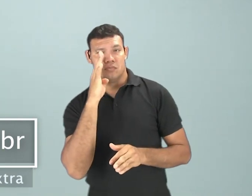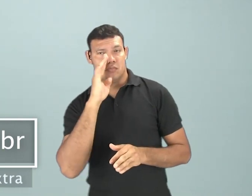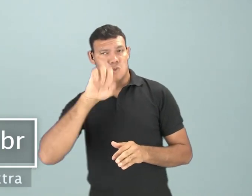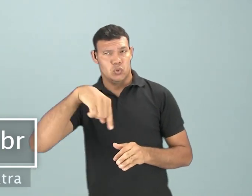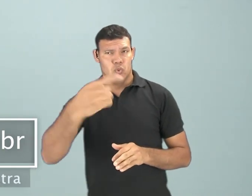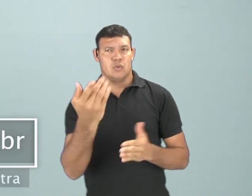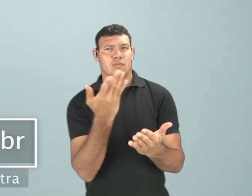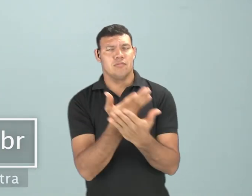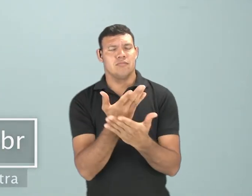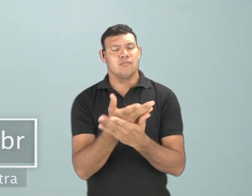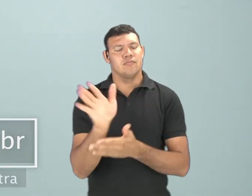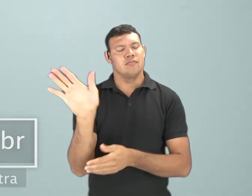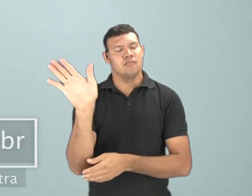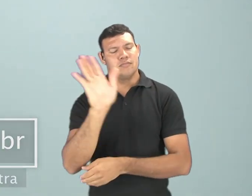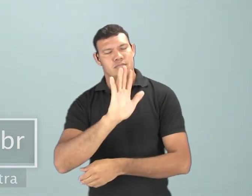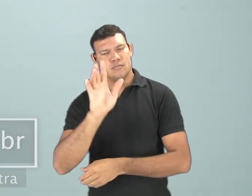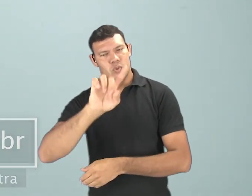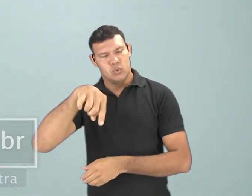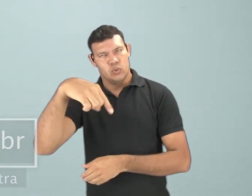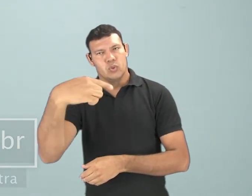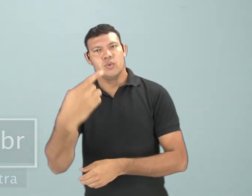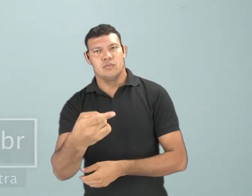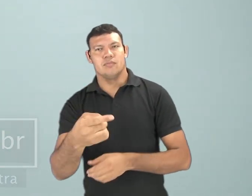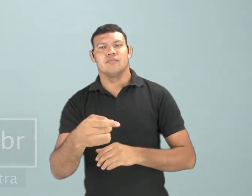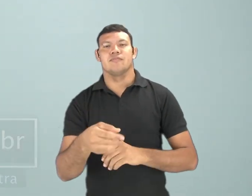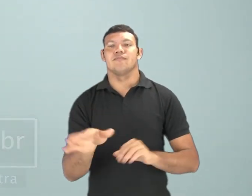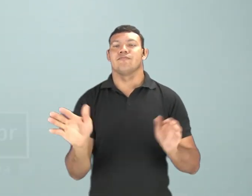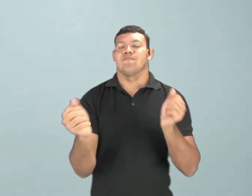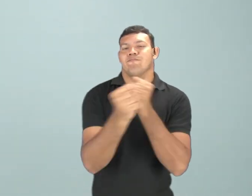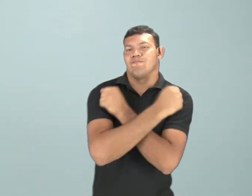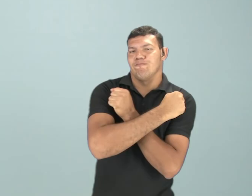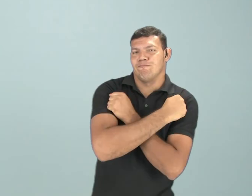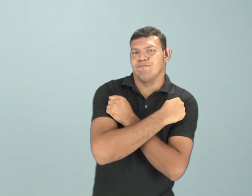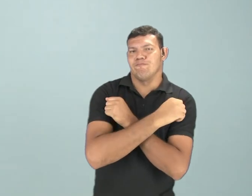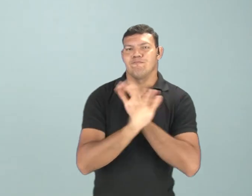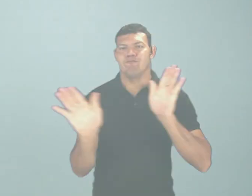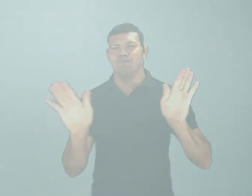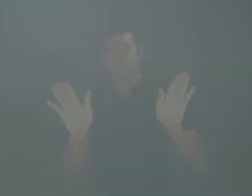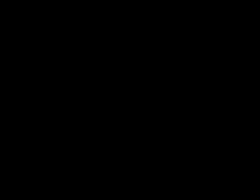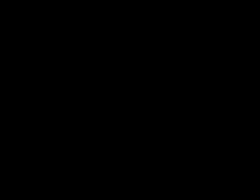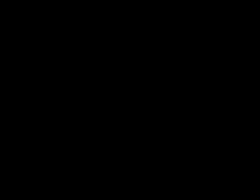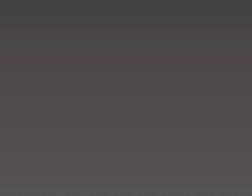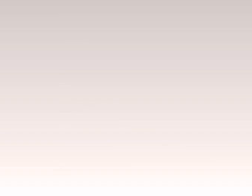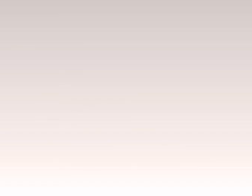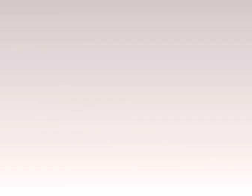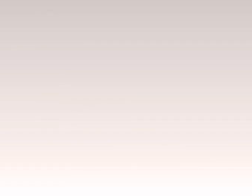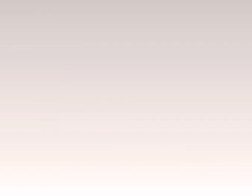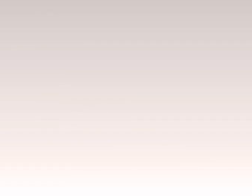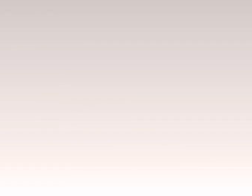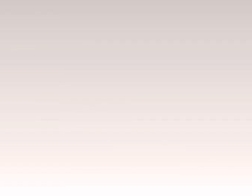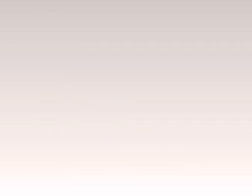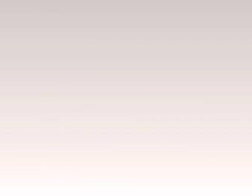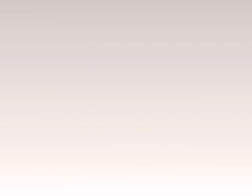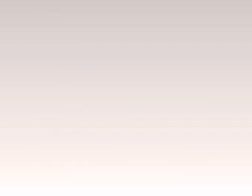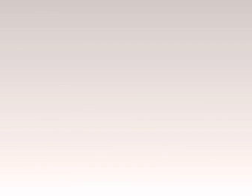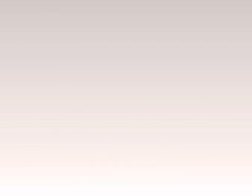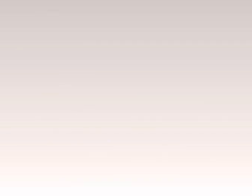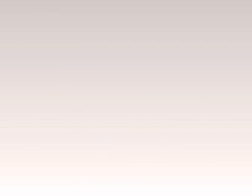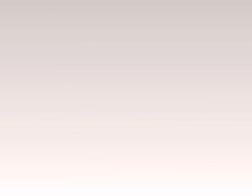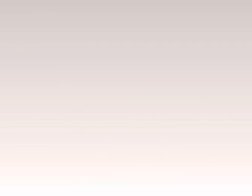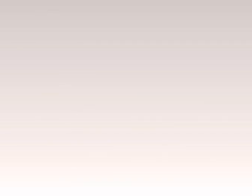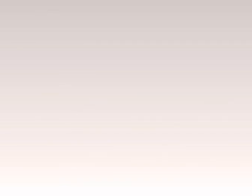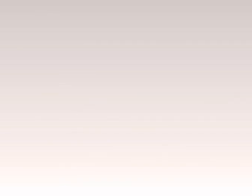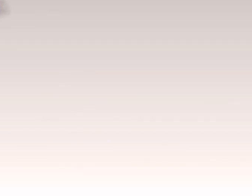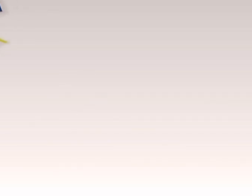vocês irão assistir nas próximas aulas até breve até a próxima e um abraço e